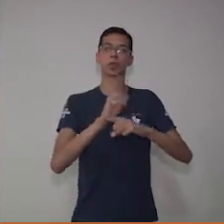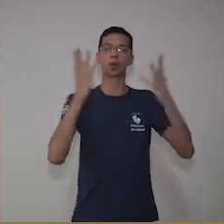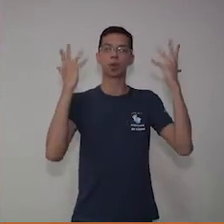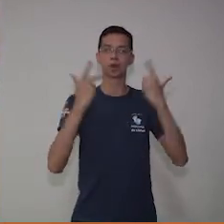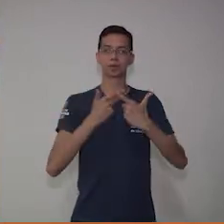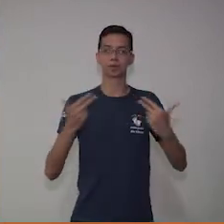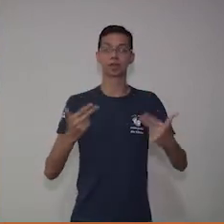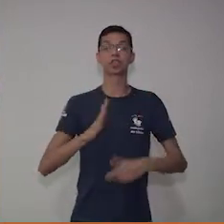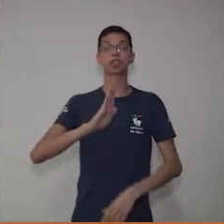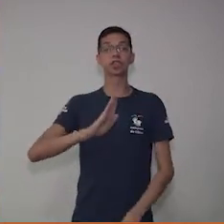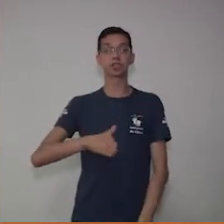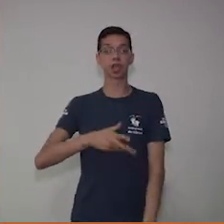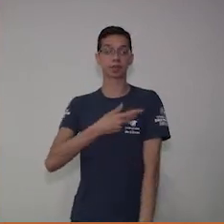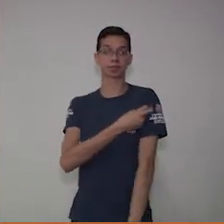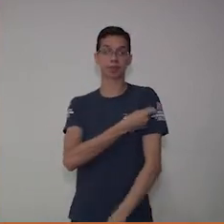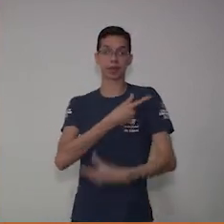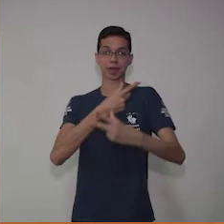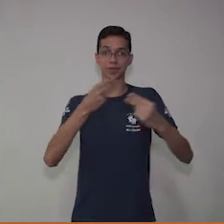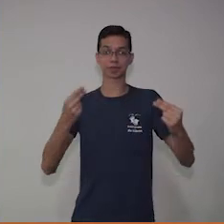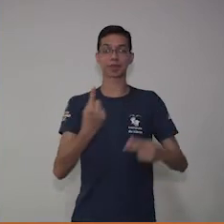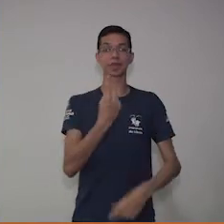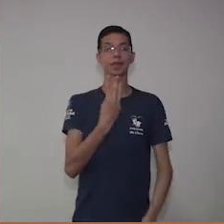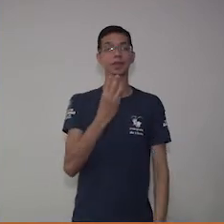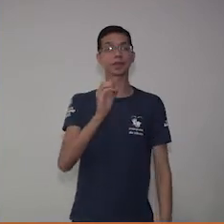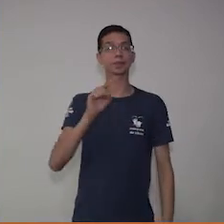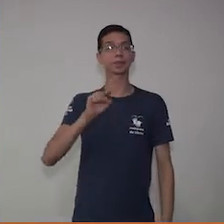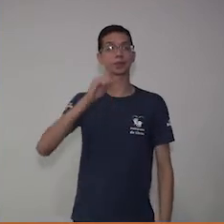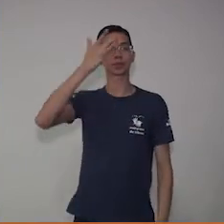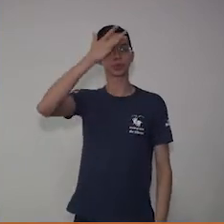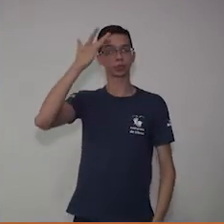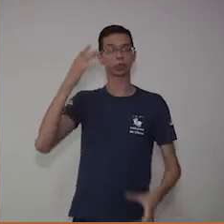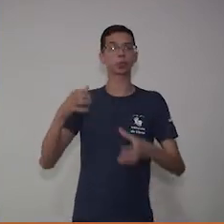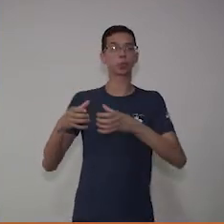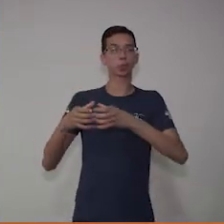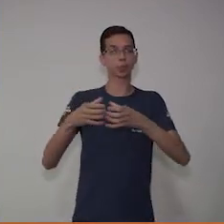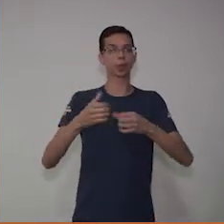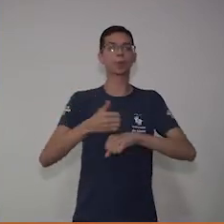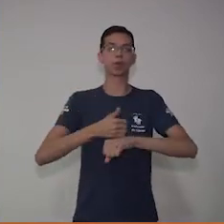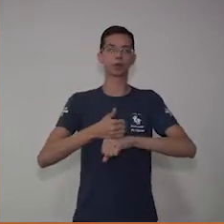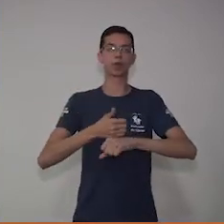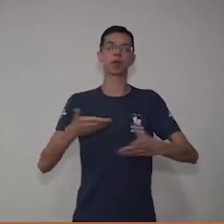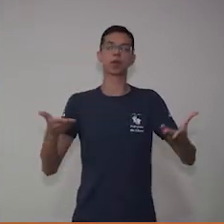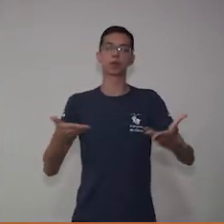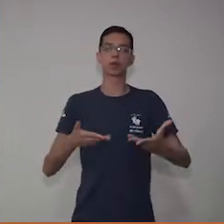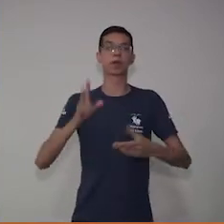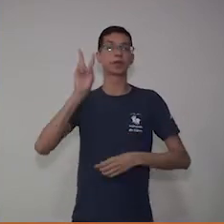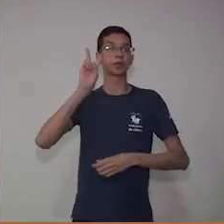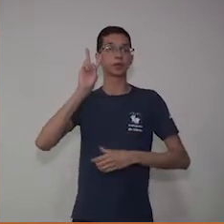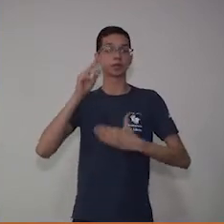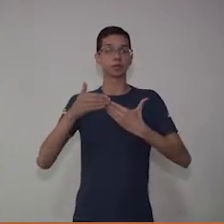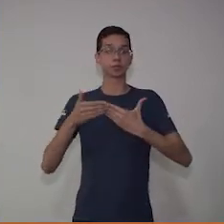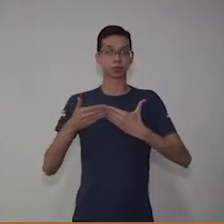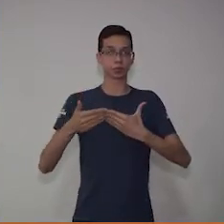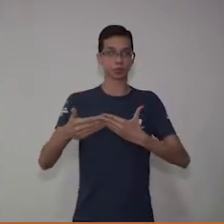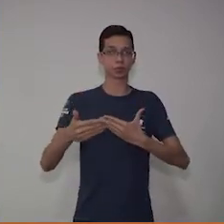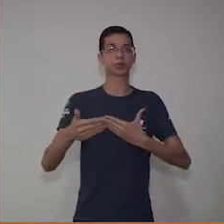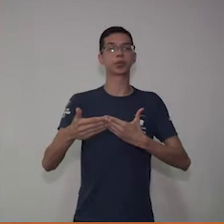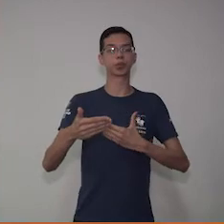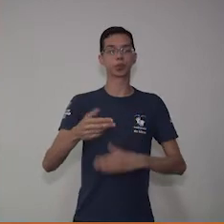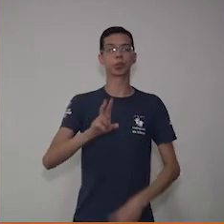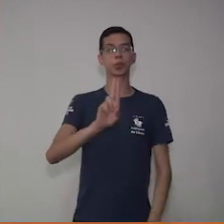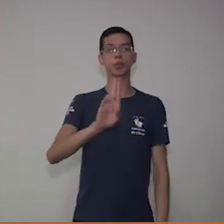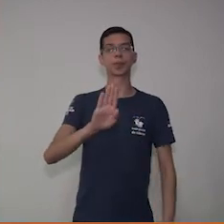aproximadamente 130 mil pessoas nessas categorias e agora, então, a partir de segunda-feira, nas nossas unidades